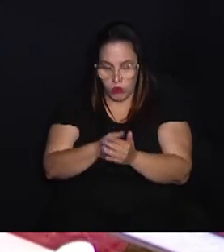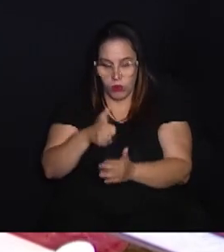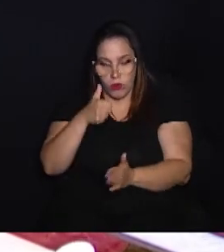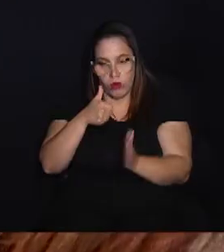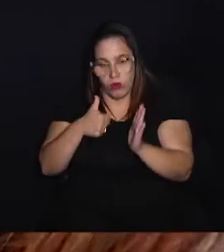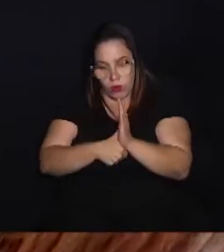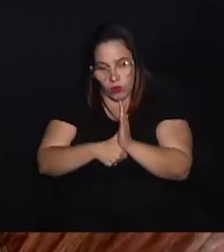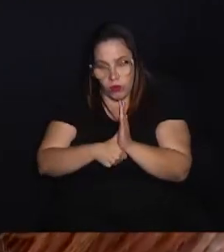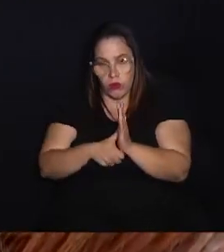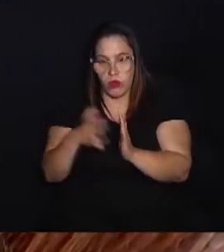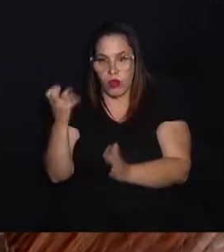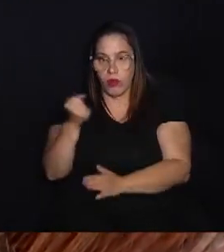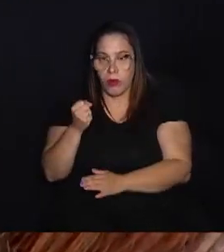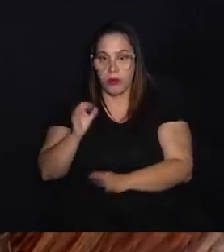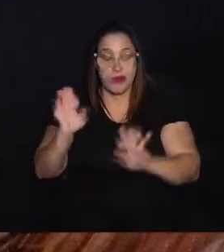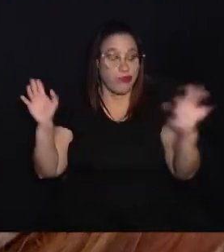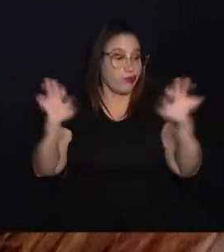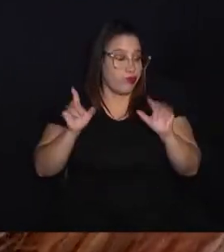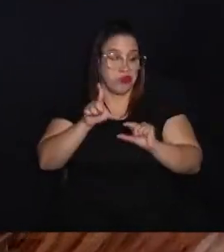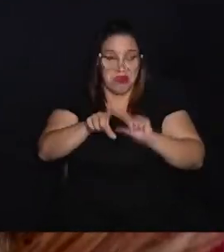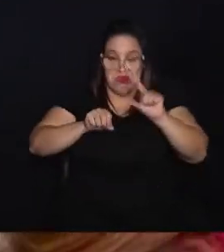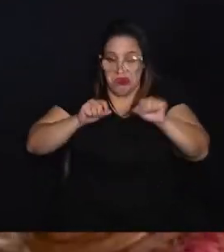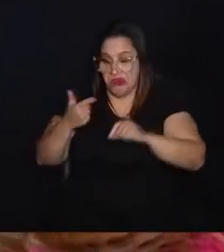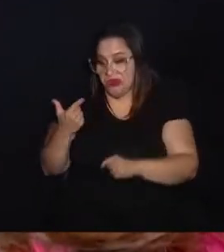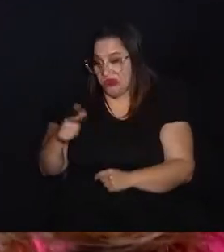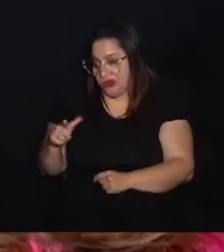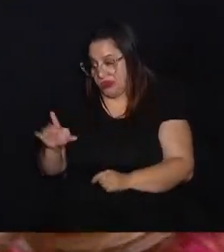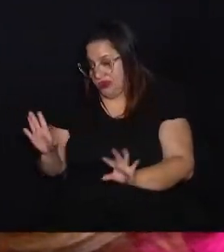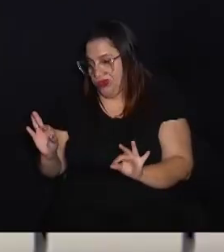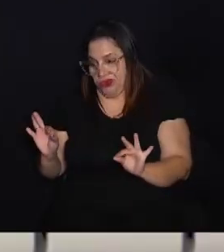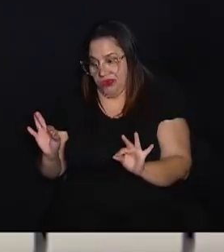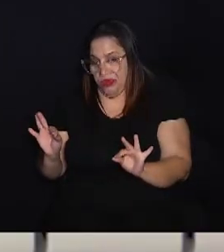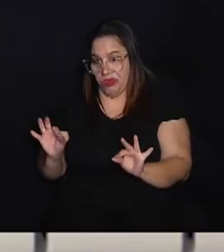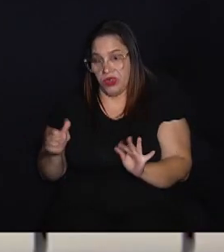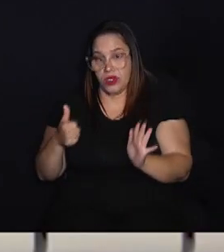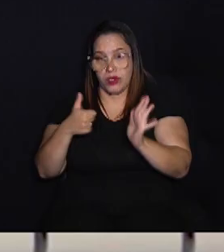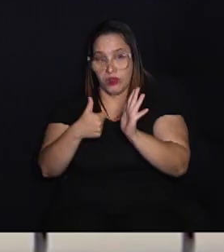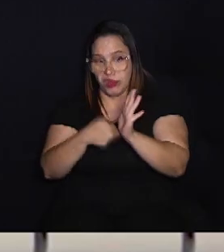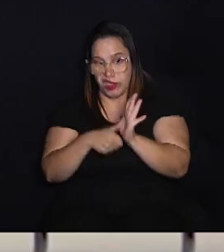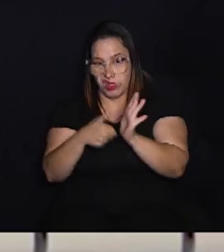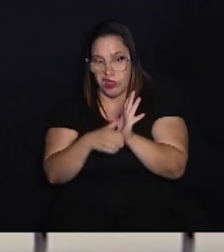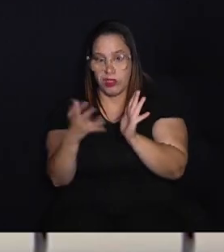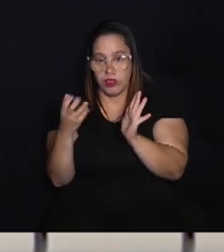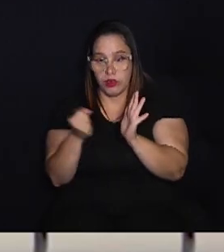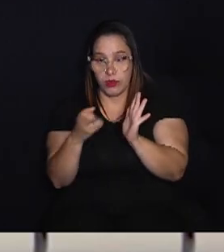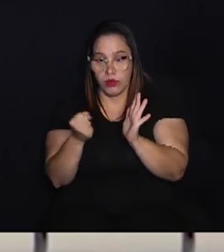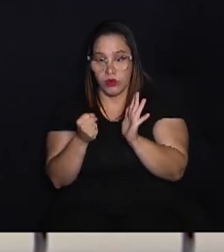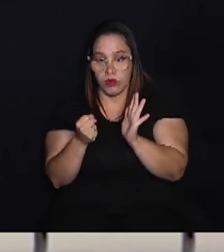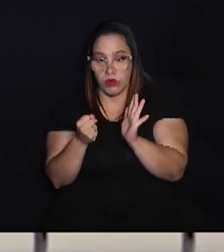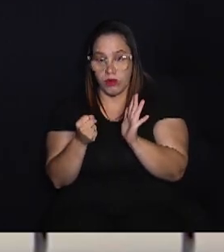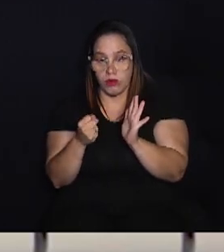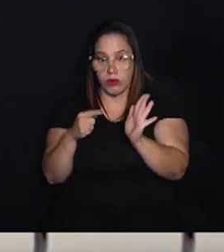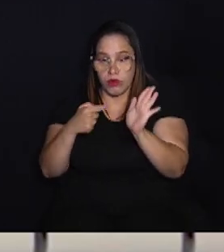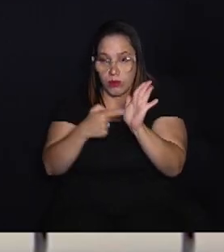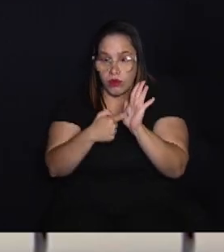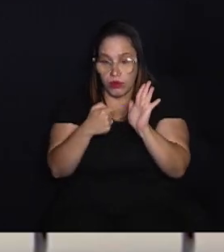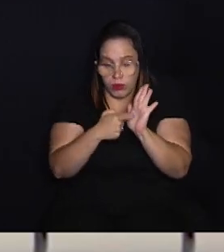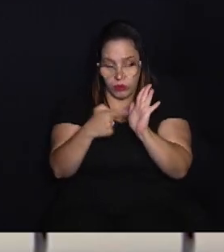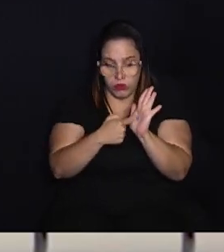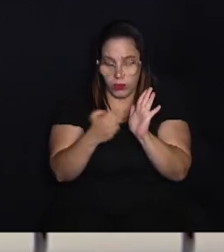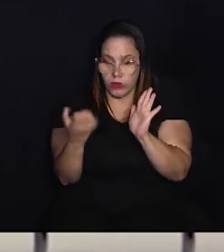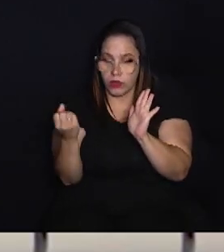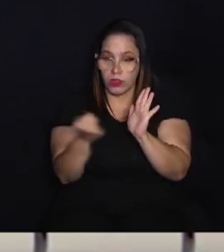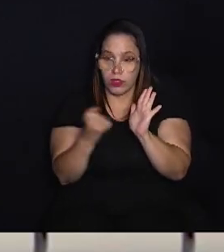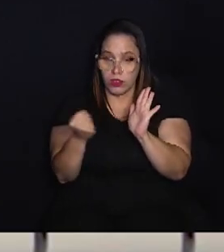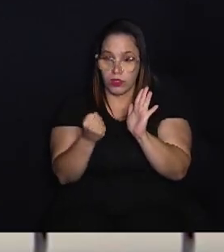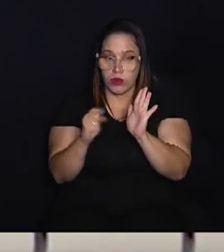o eleitor não manifesta preferência por nenhum dos candidatos. Para votar em branco, é necessário que o eleitor pressione a tecla branco na urna